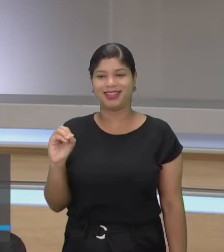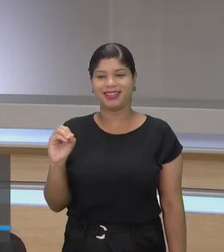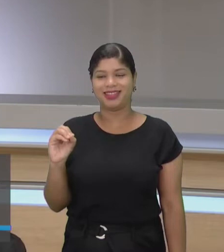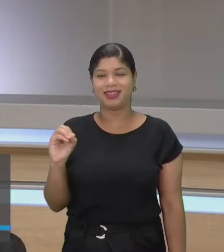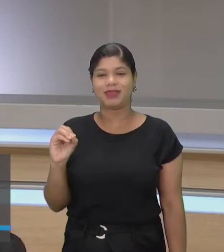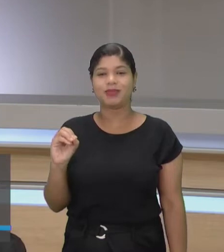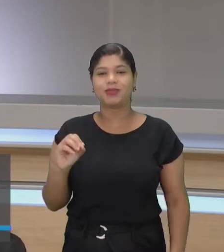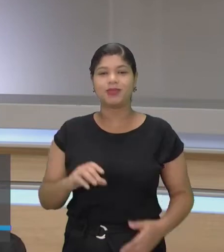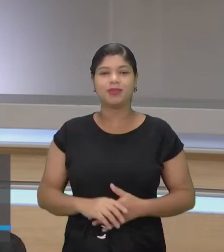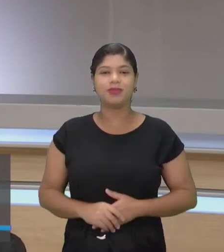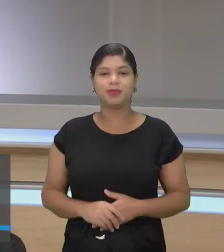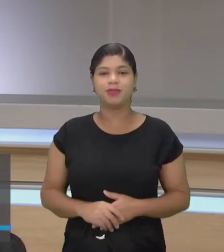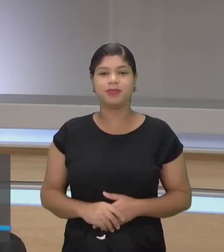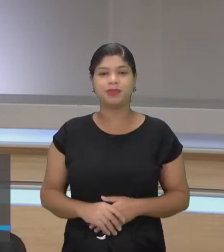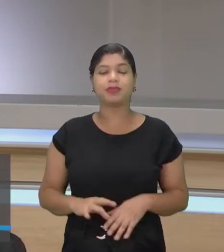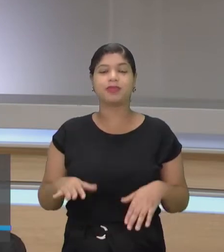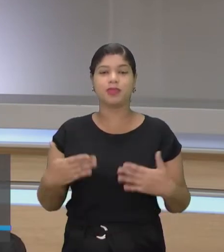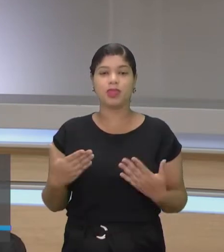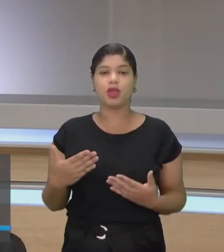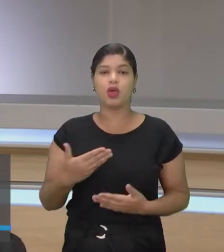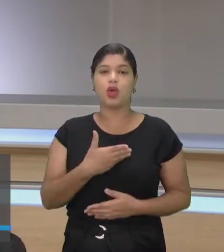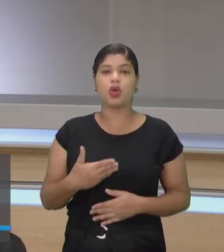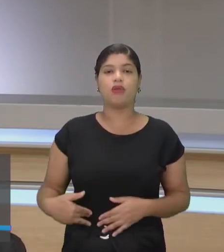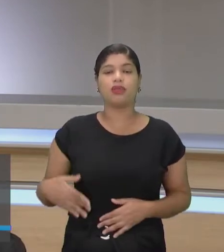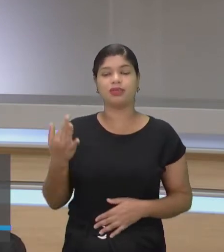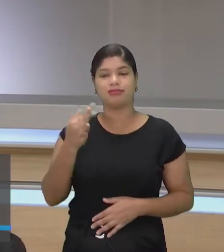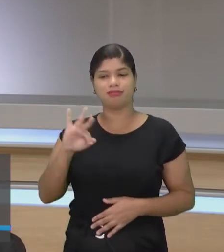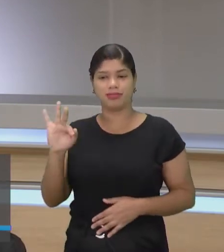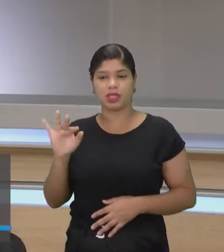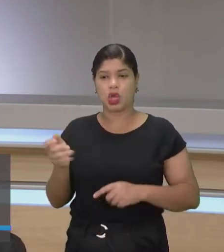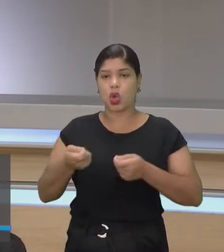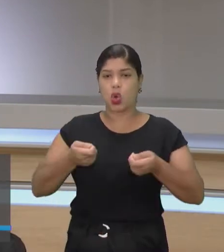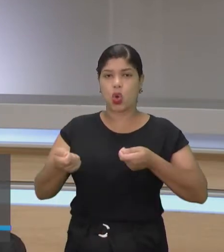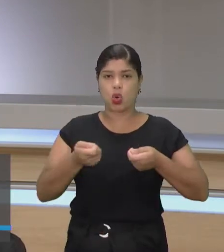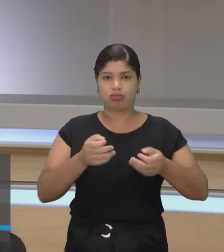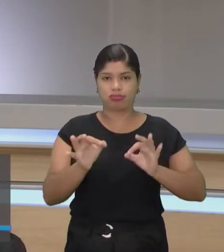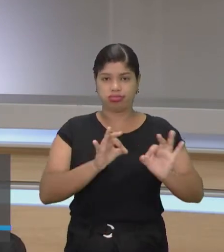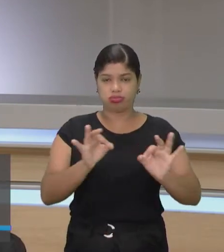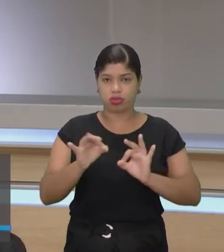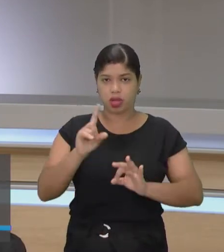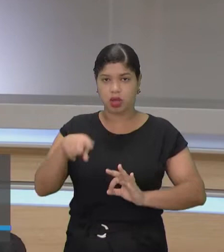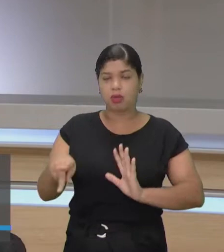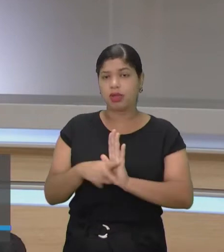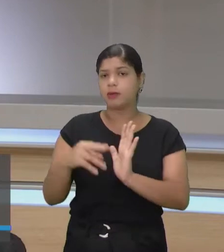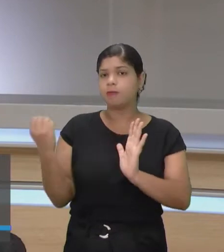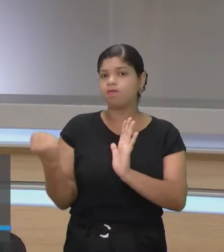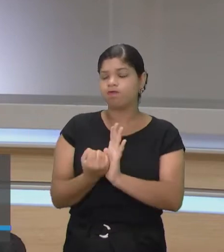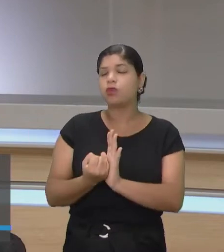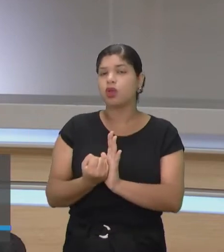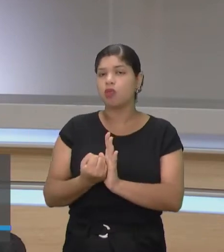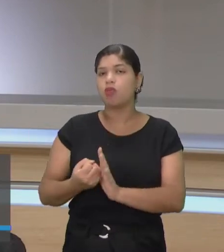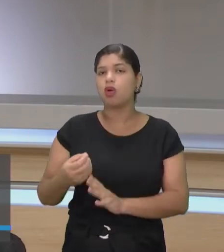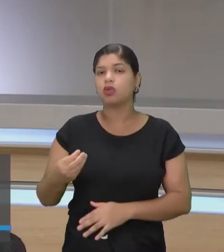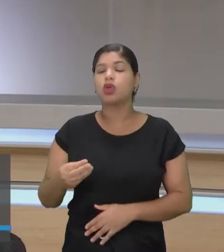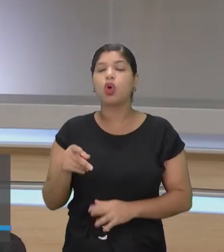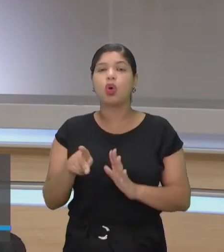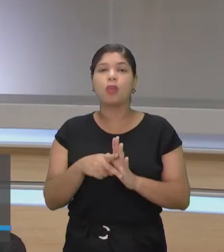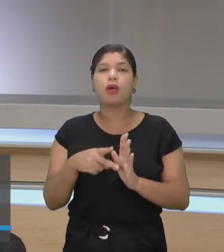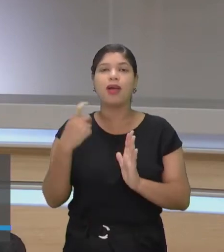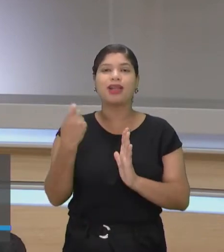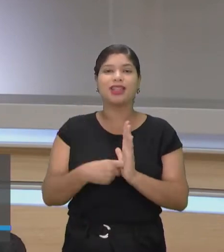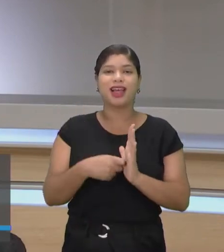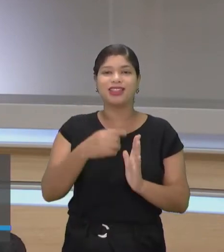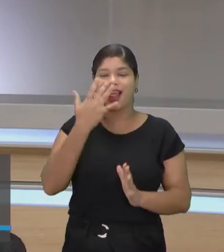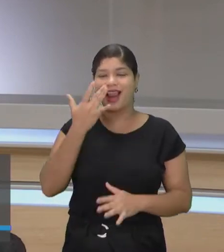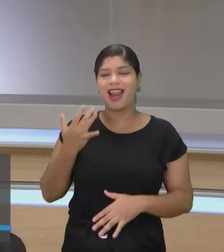E aí, o governo federal regulamentou essa legislação, que é o marco do saneamento básico, e ele determina a cobrança de taxa de